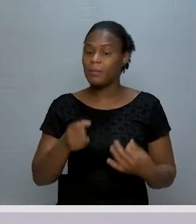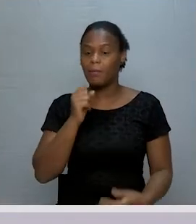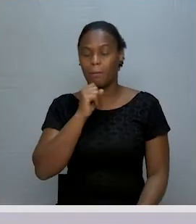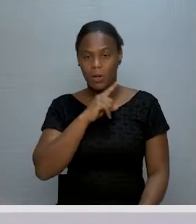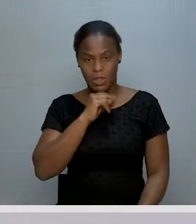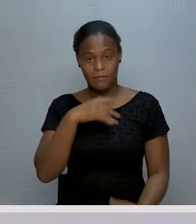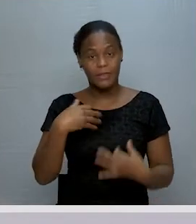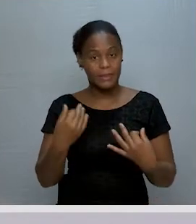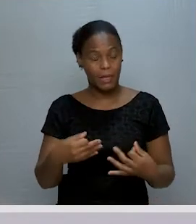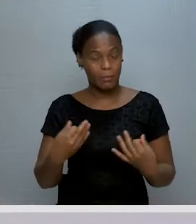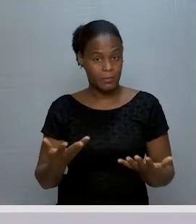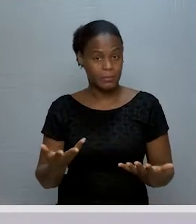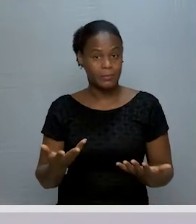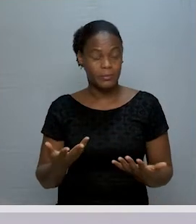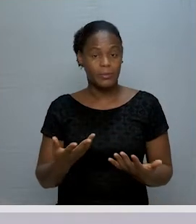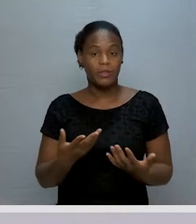possível,